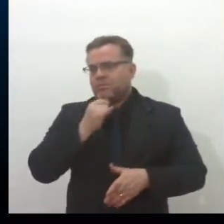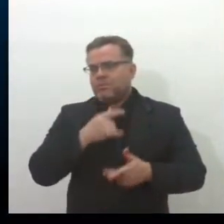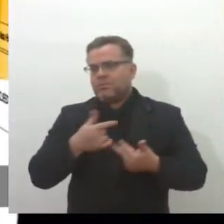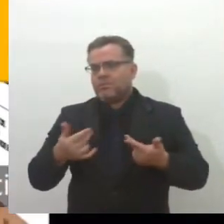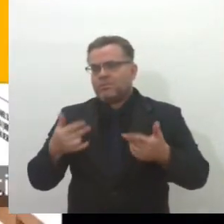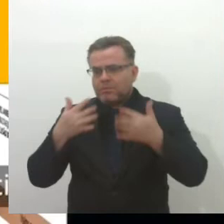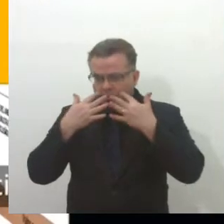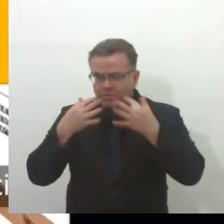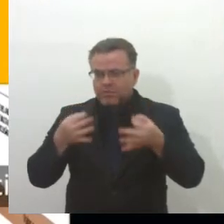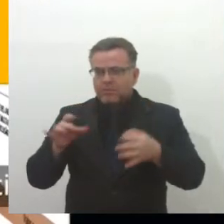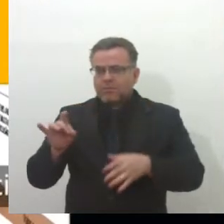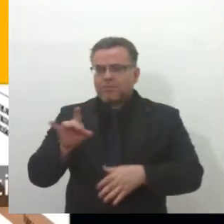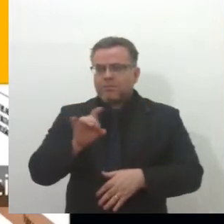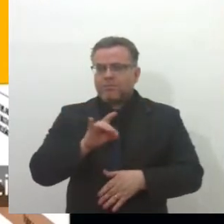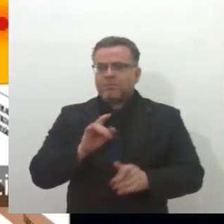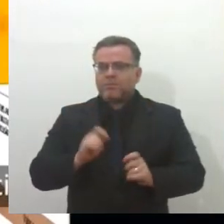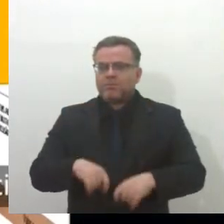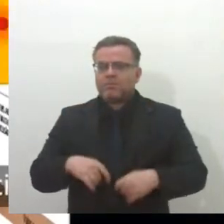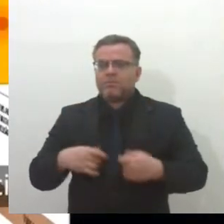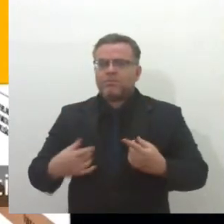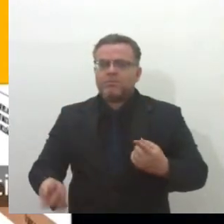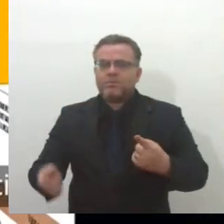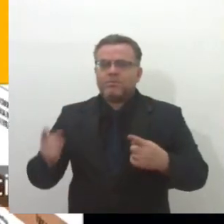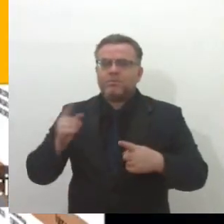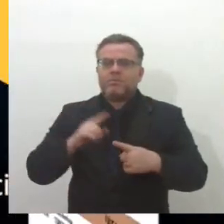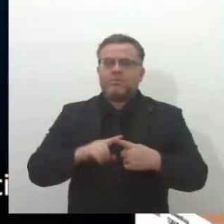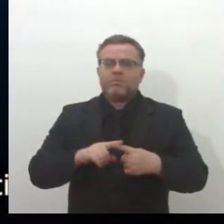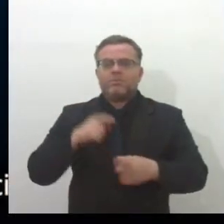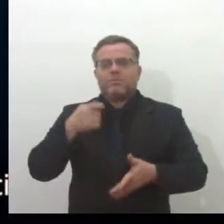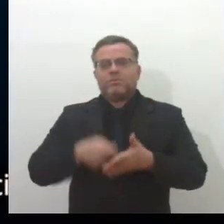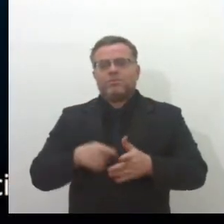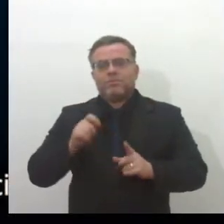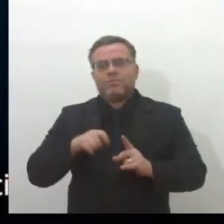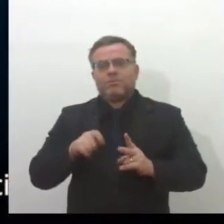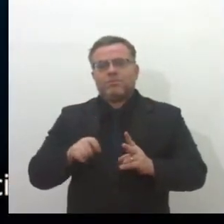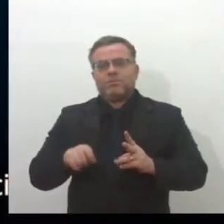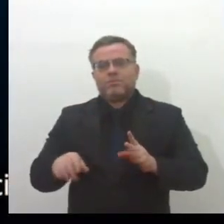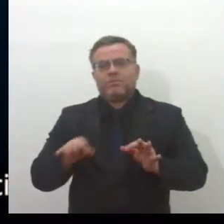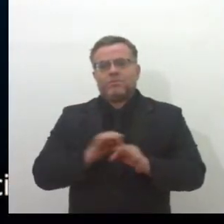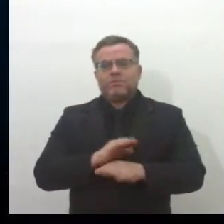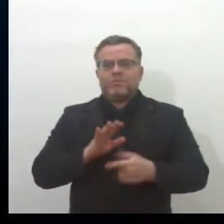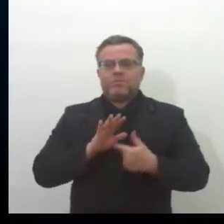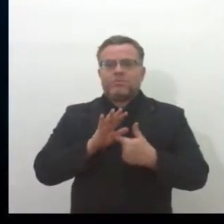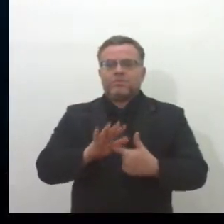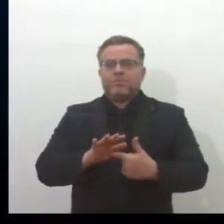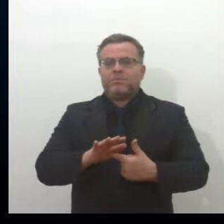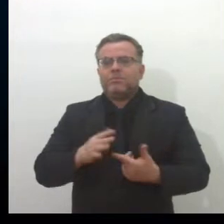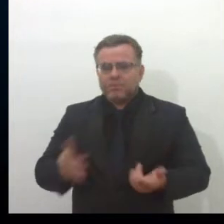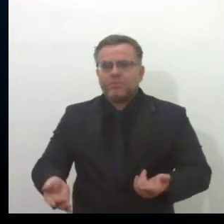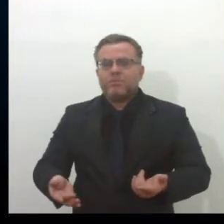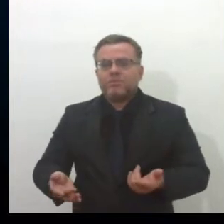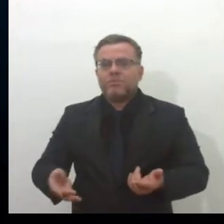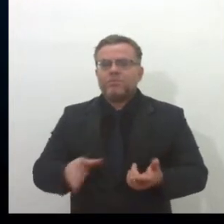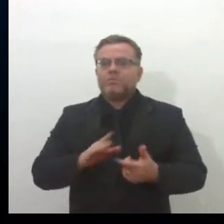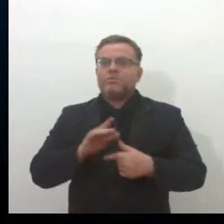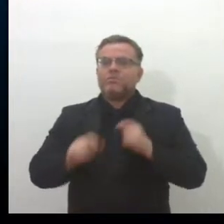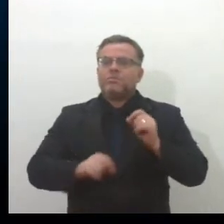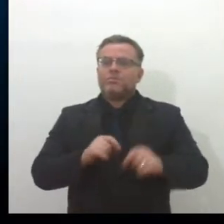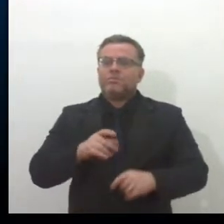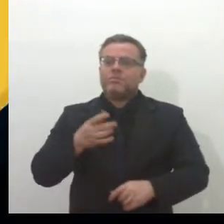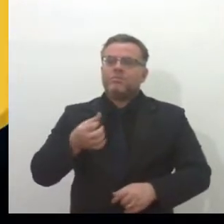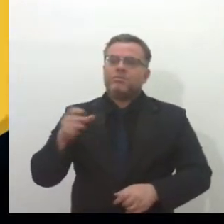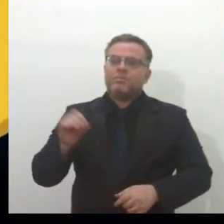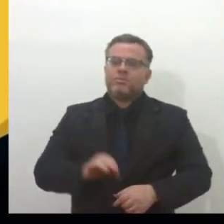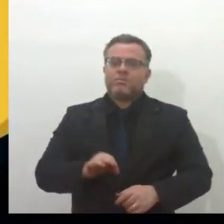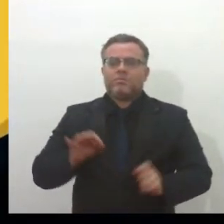deles. A conta de luz que você paga todo mês é composta pelos custos essenciais para que a energia elétrica chegue à sua